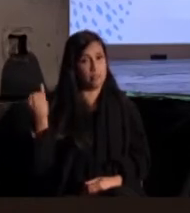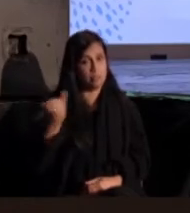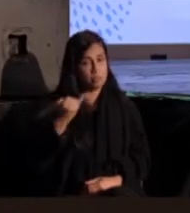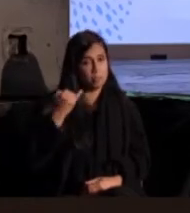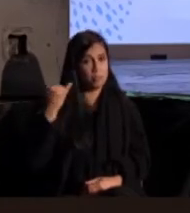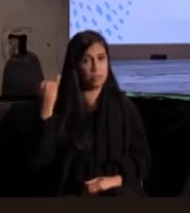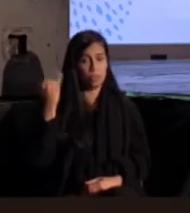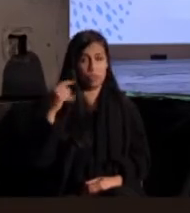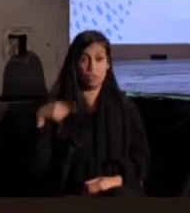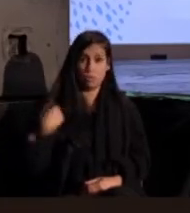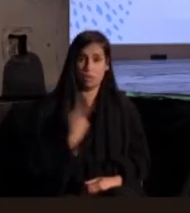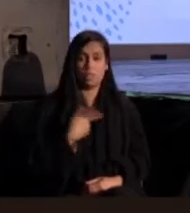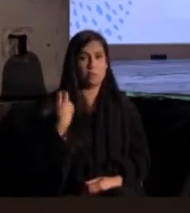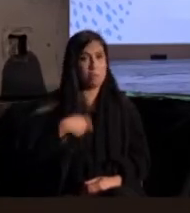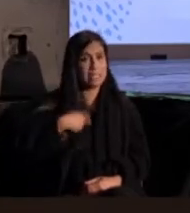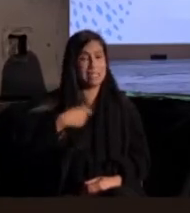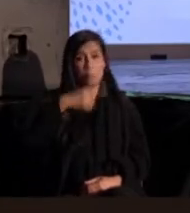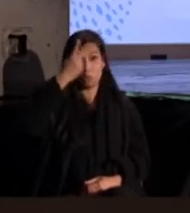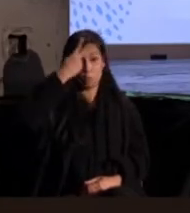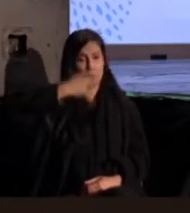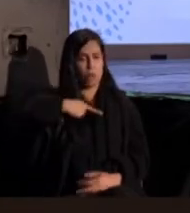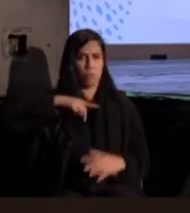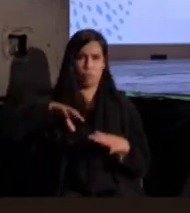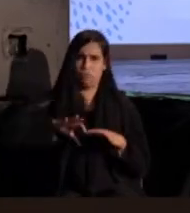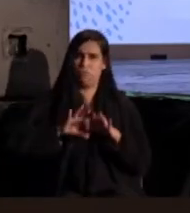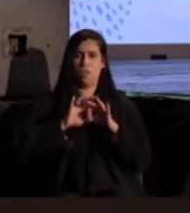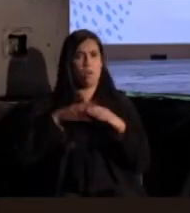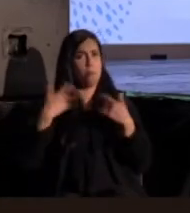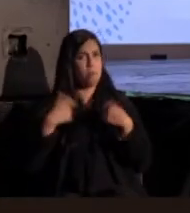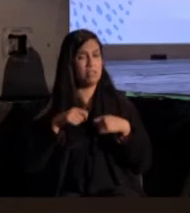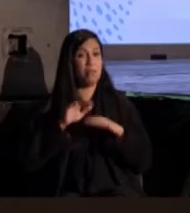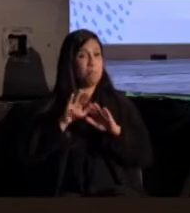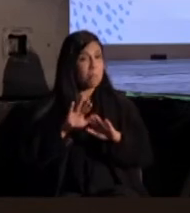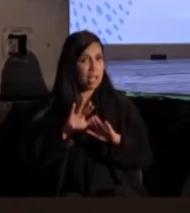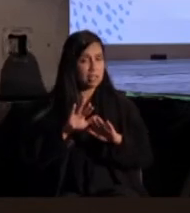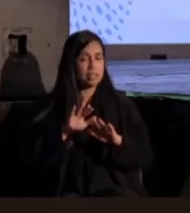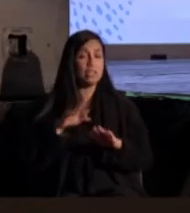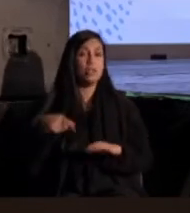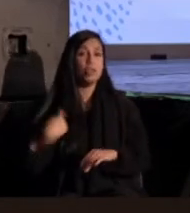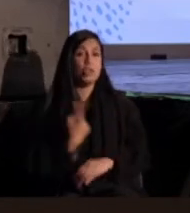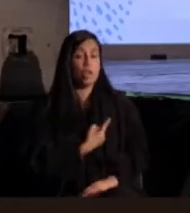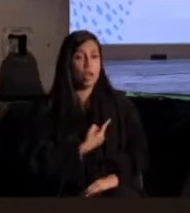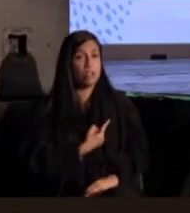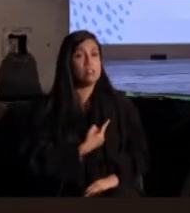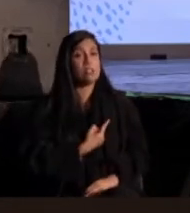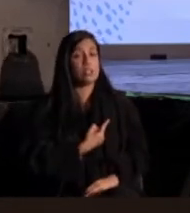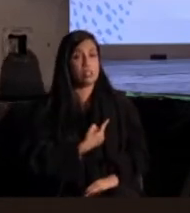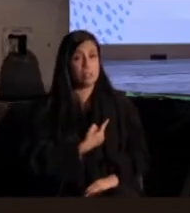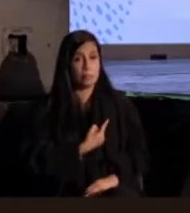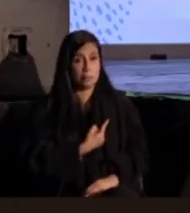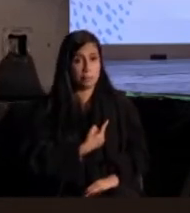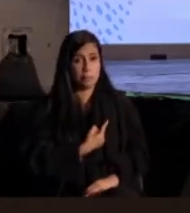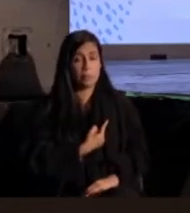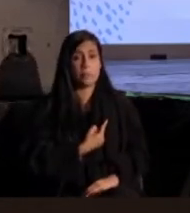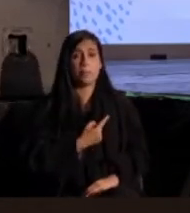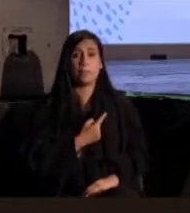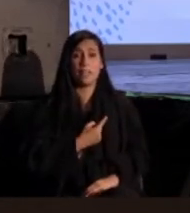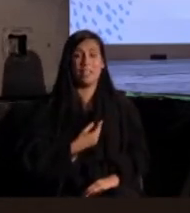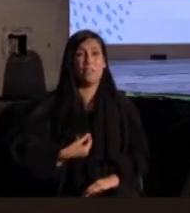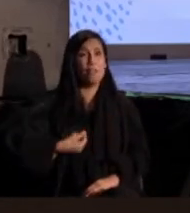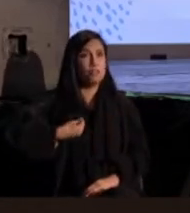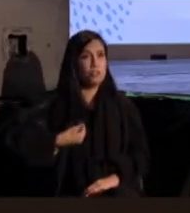estabelecer uma conexão conosco. Mas quando nós estamos no modo